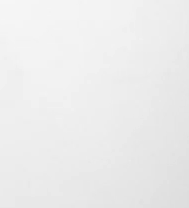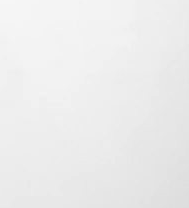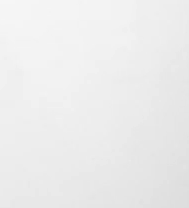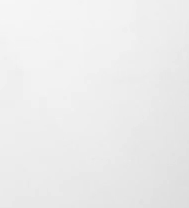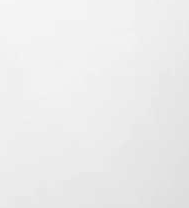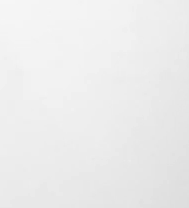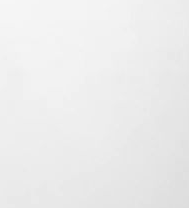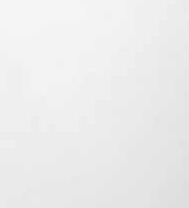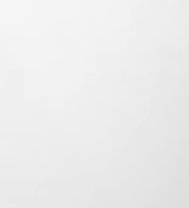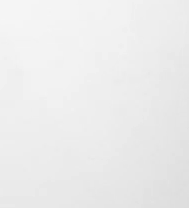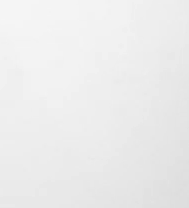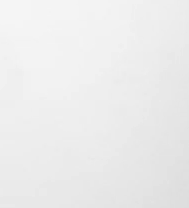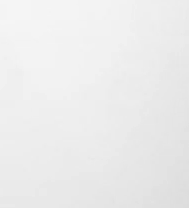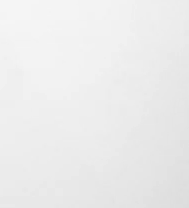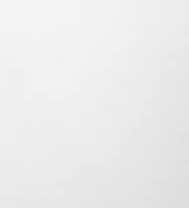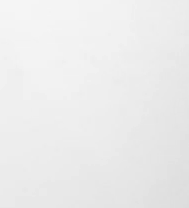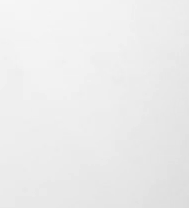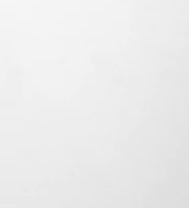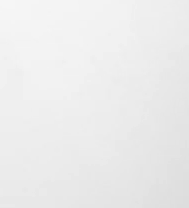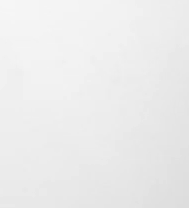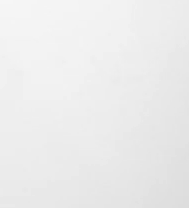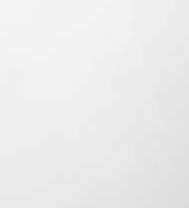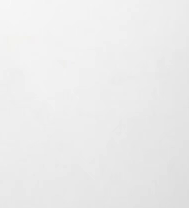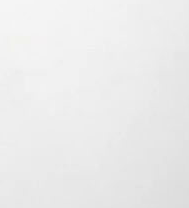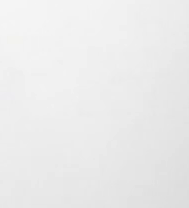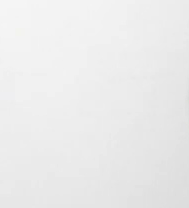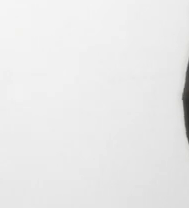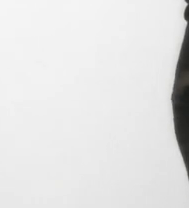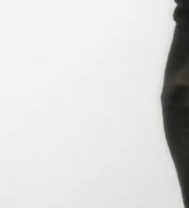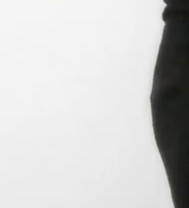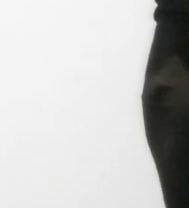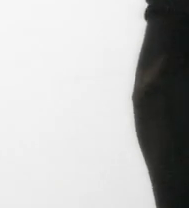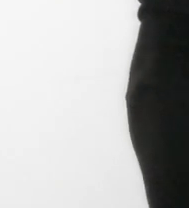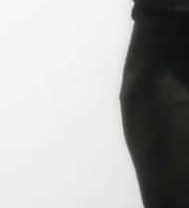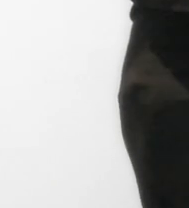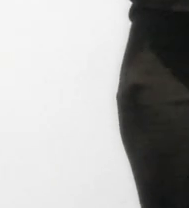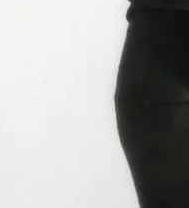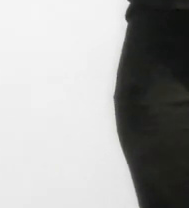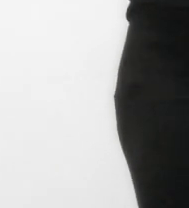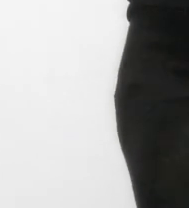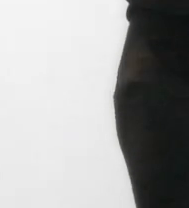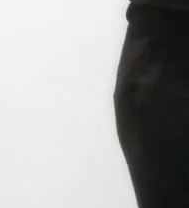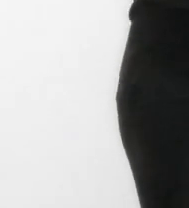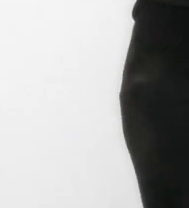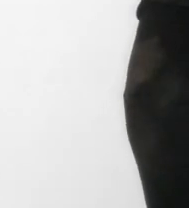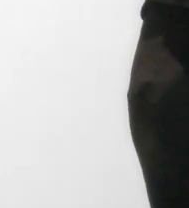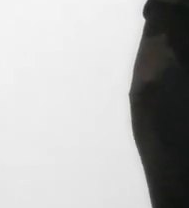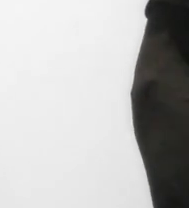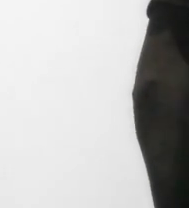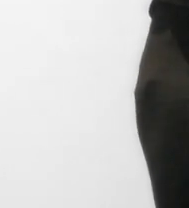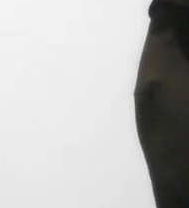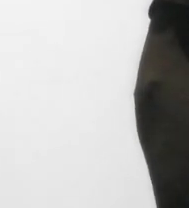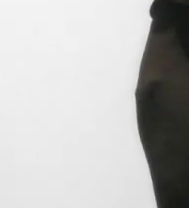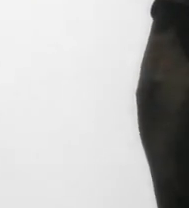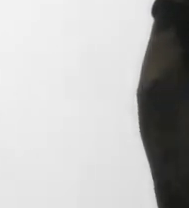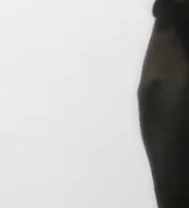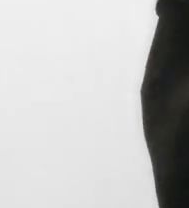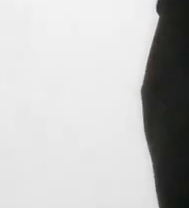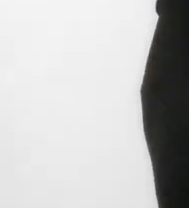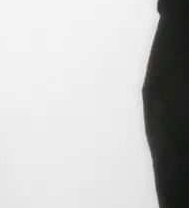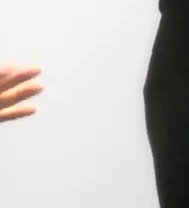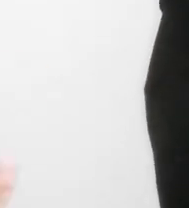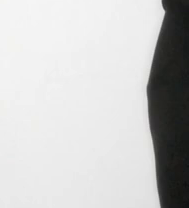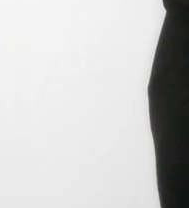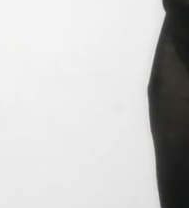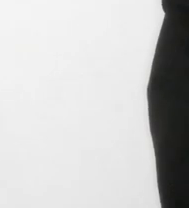eles não estão cumprindo já é uma sentença nem liminar sentença Eu já avisei o juiz também que não tá sendo cumprido mas ele fez aquele